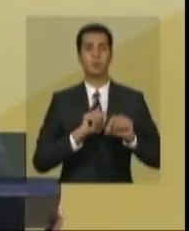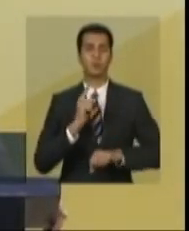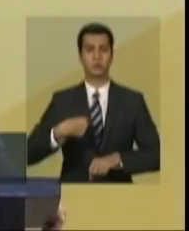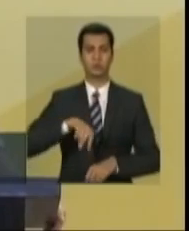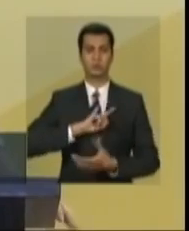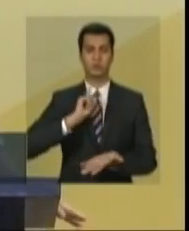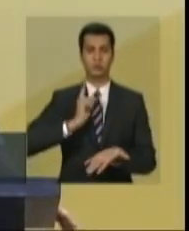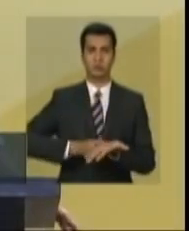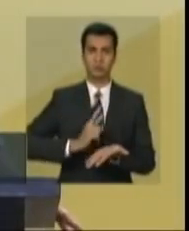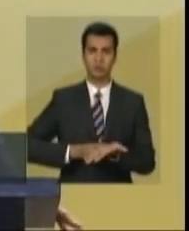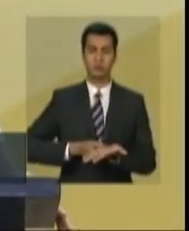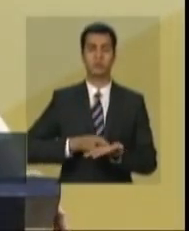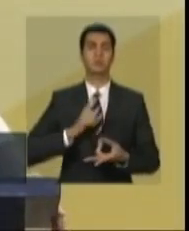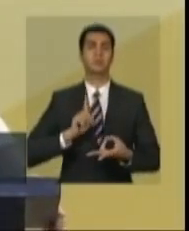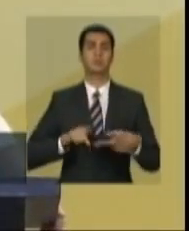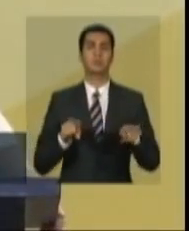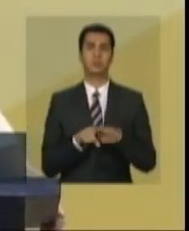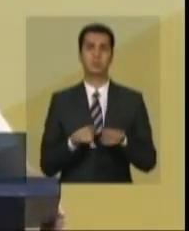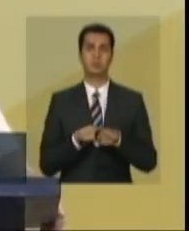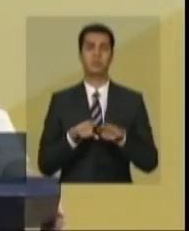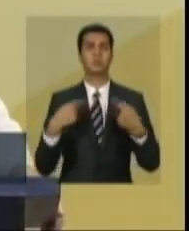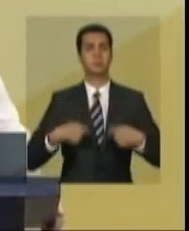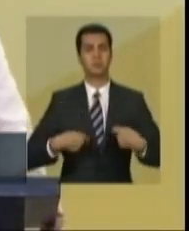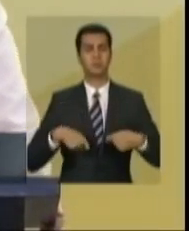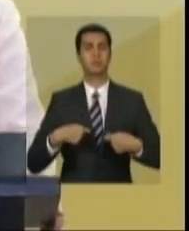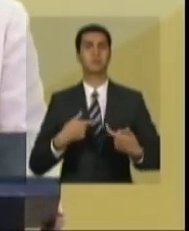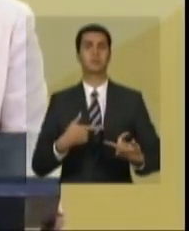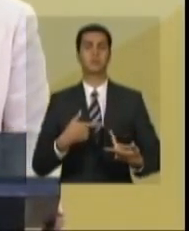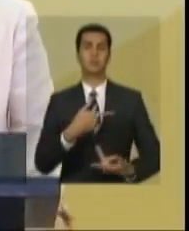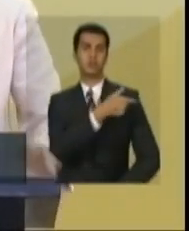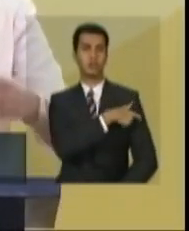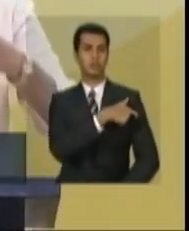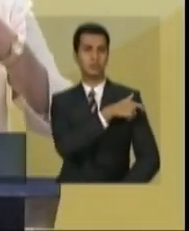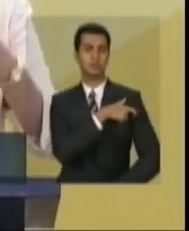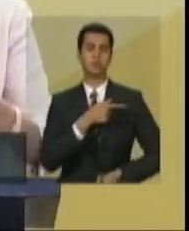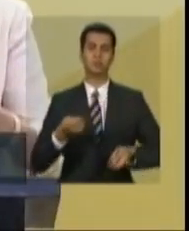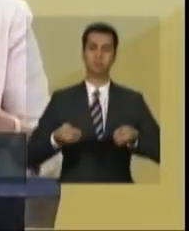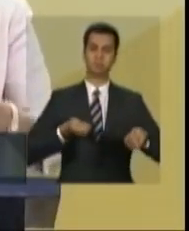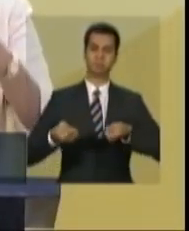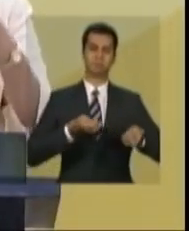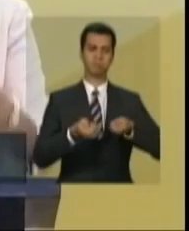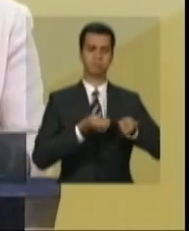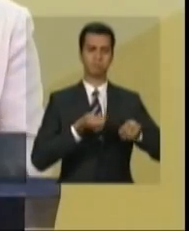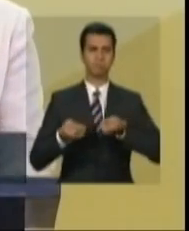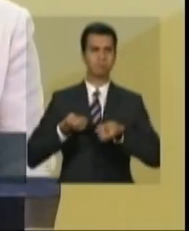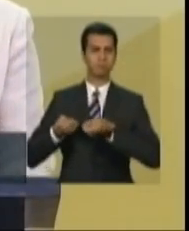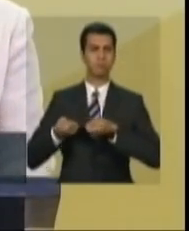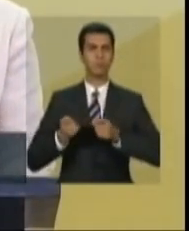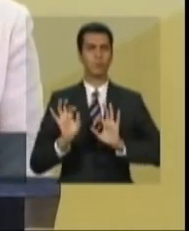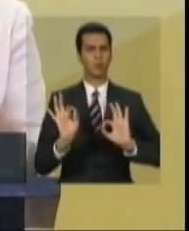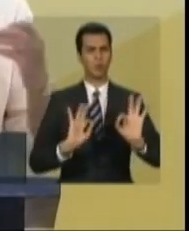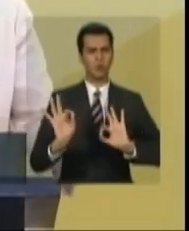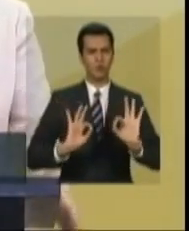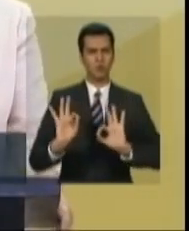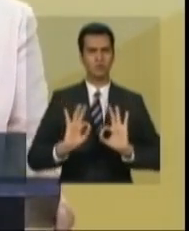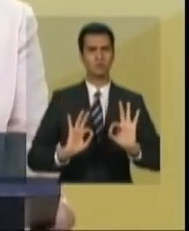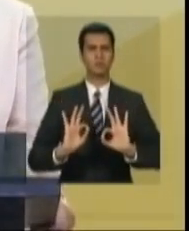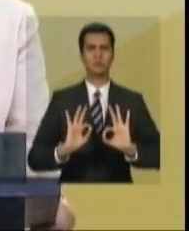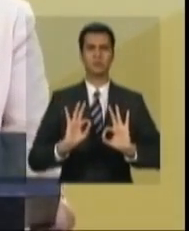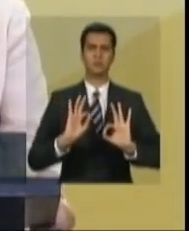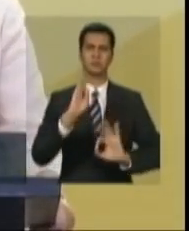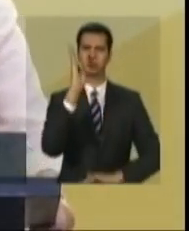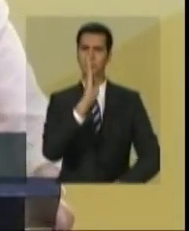uma necessidade de uma gestão a mais bem organizada do